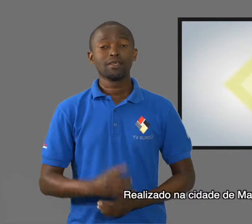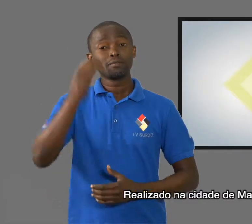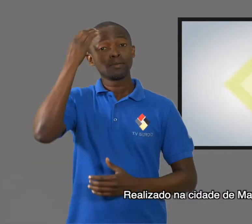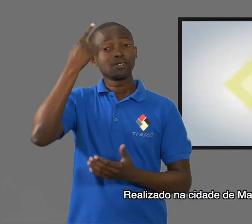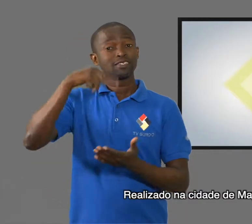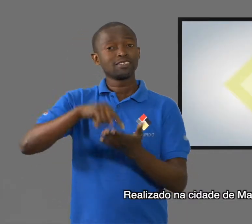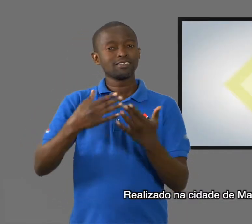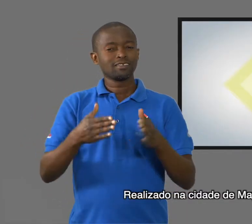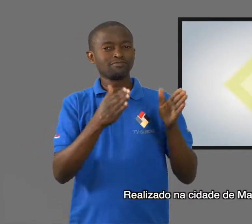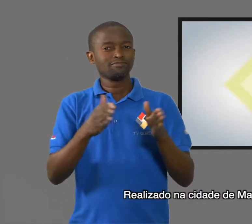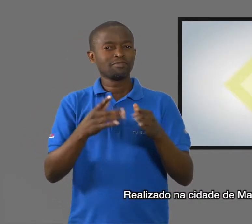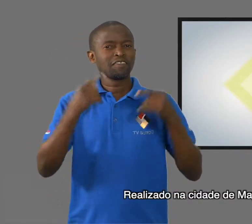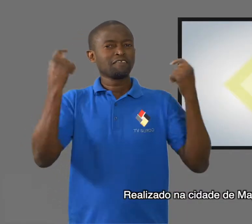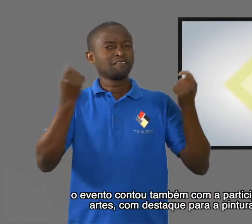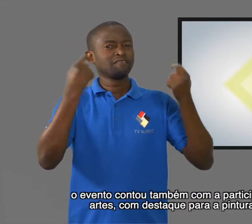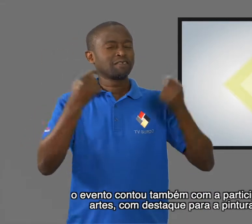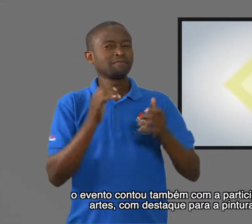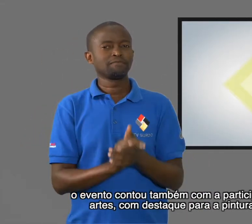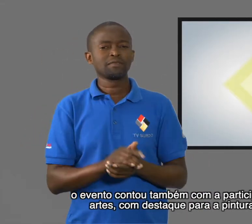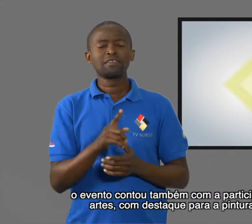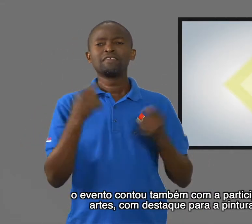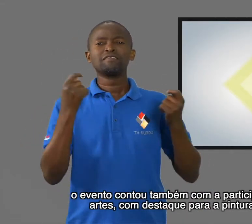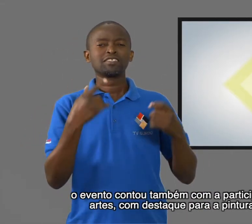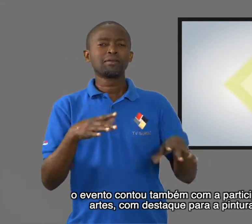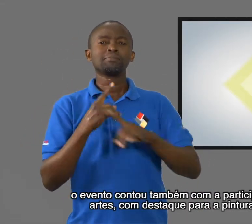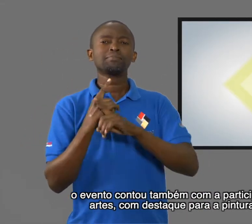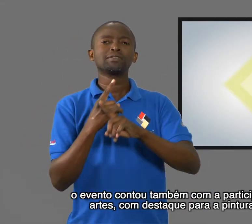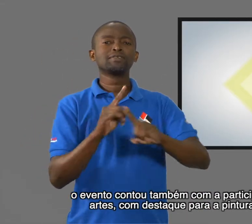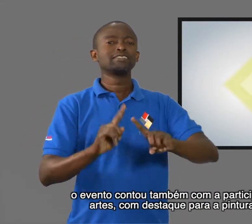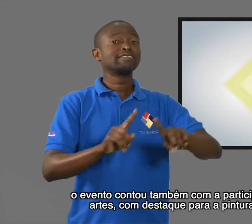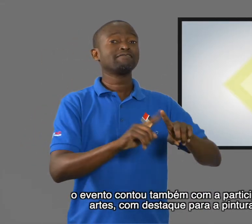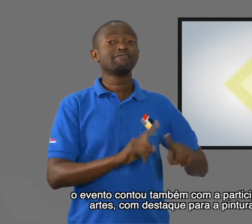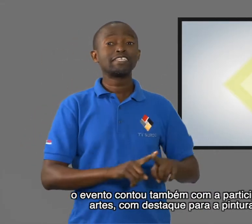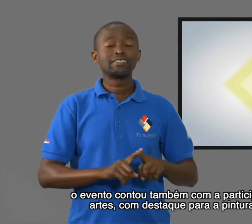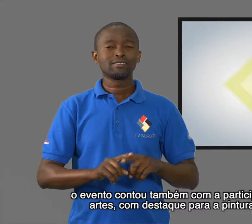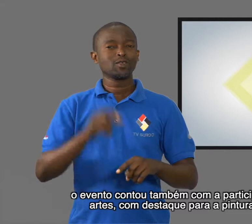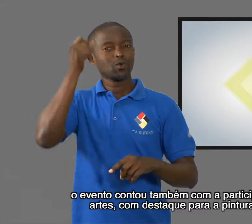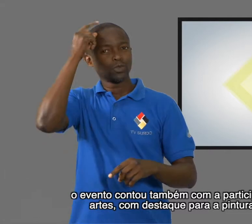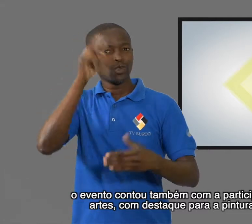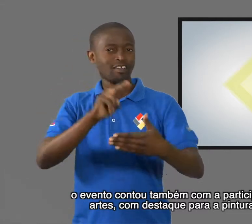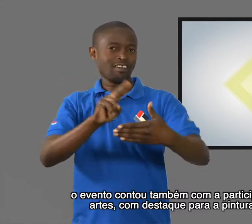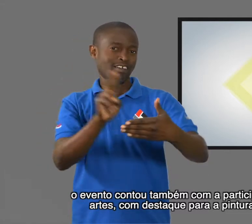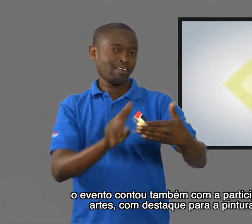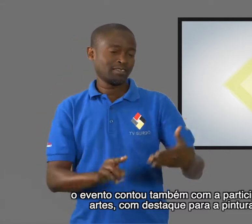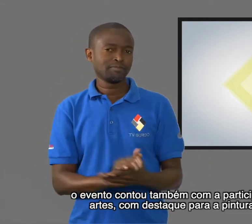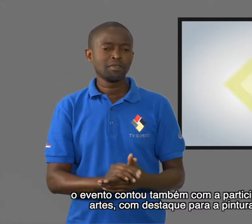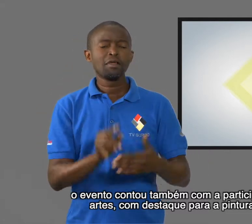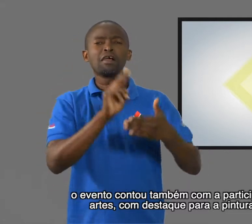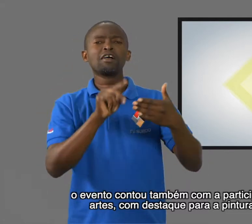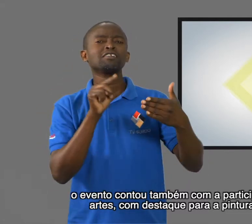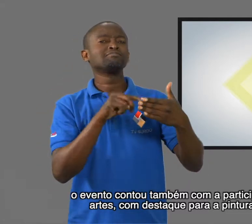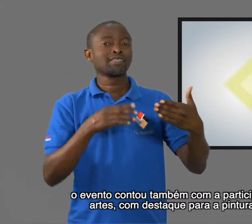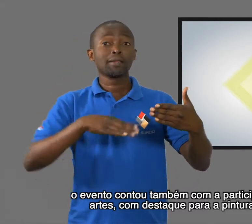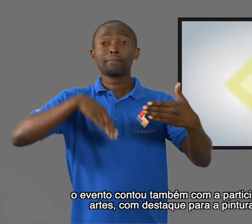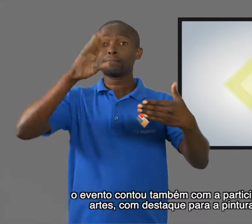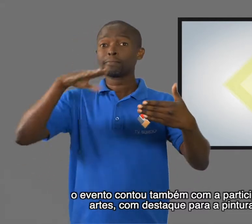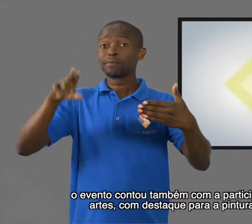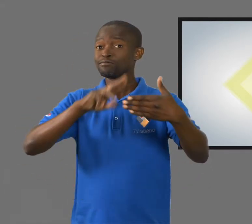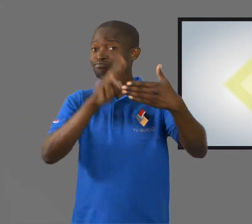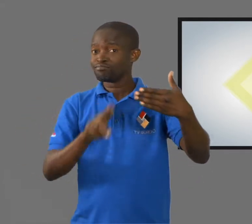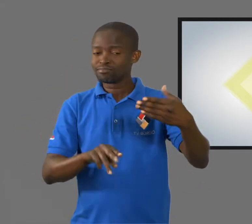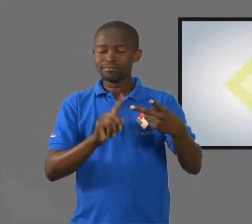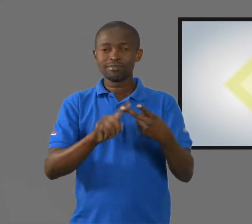Realizado na cidade de Maputo, o evento contou também com a participação de outras artes com destaque para a pintura e